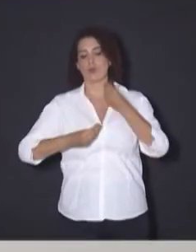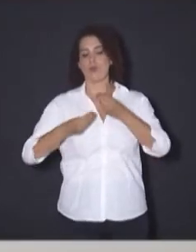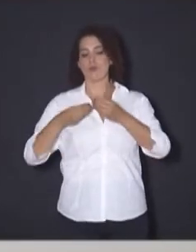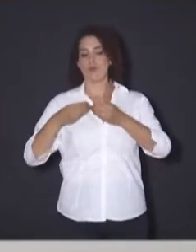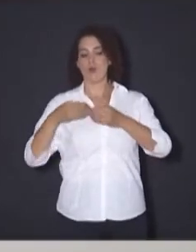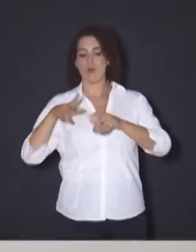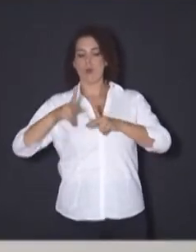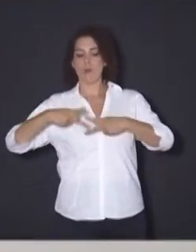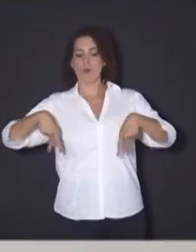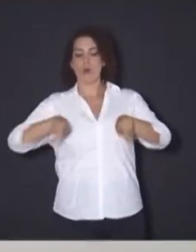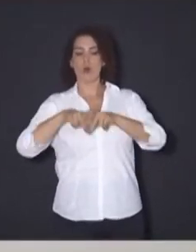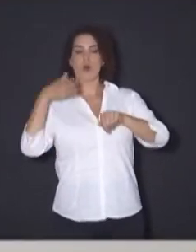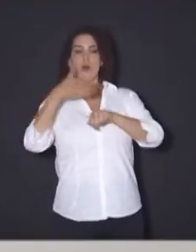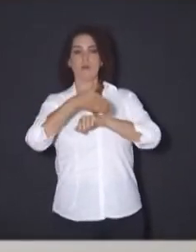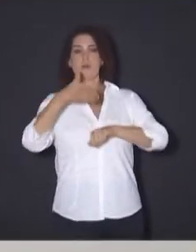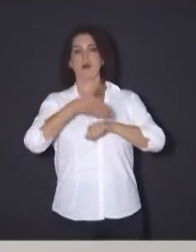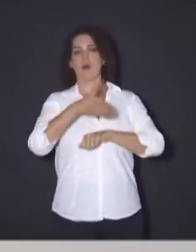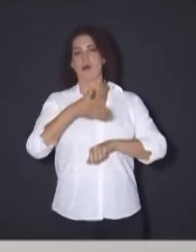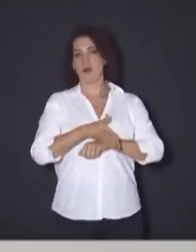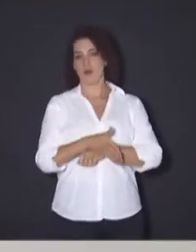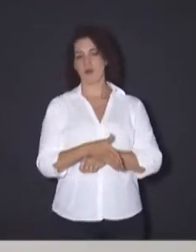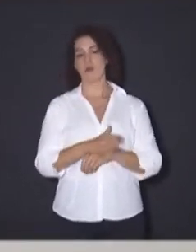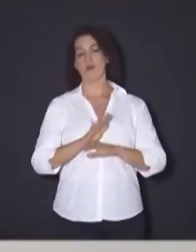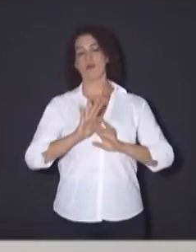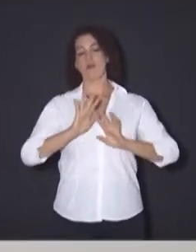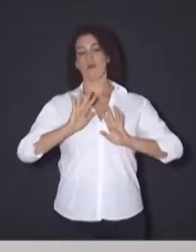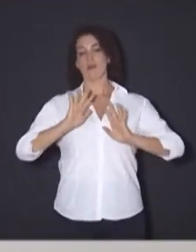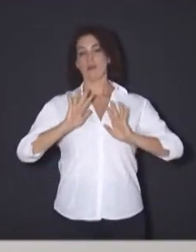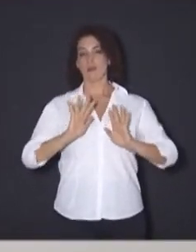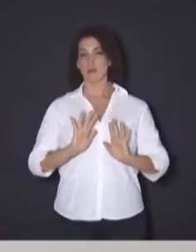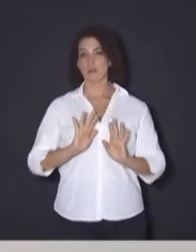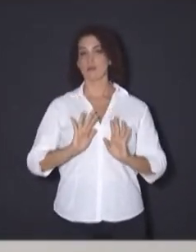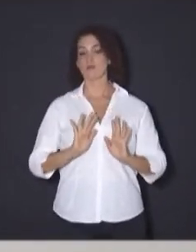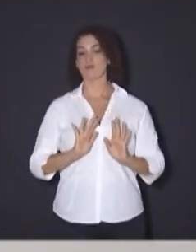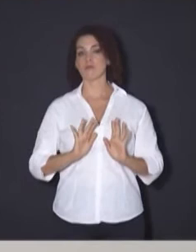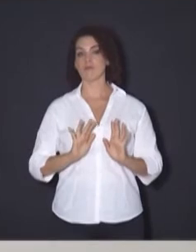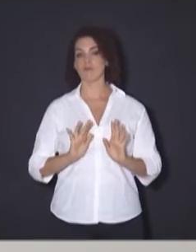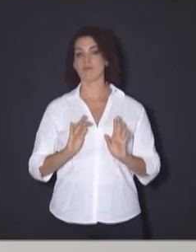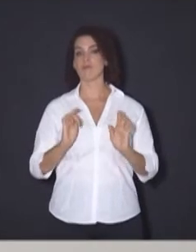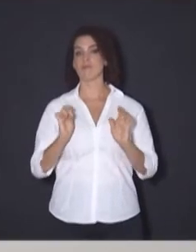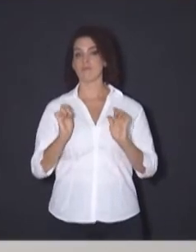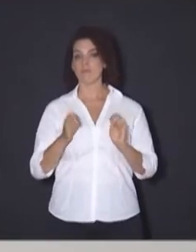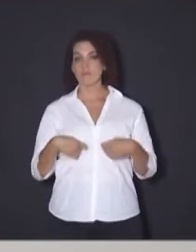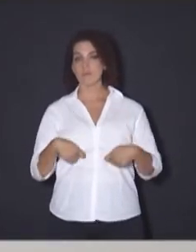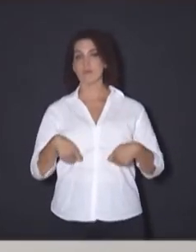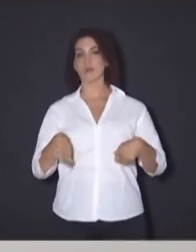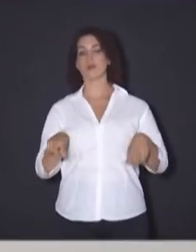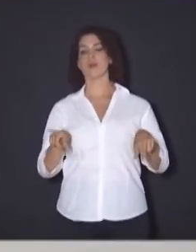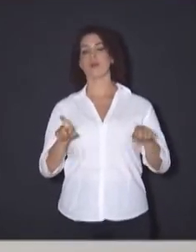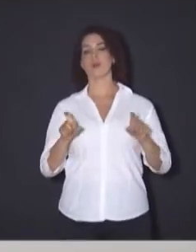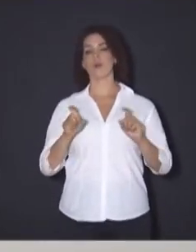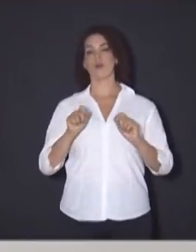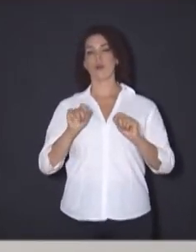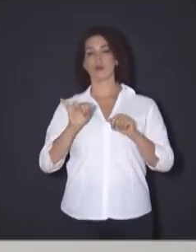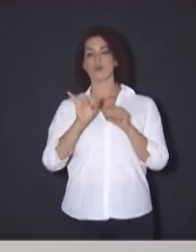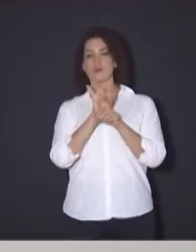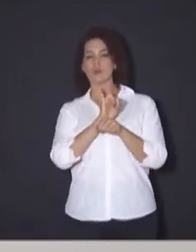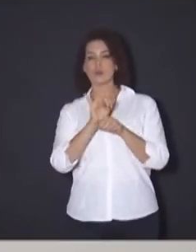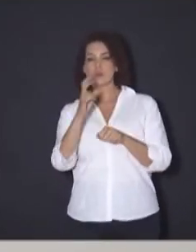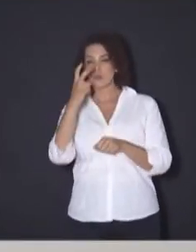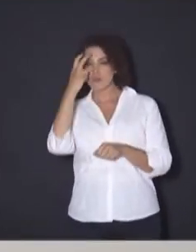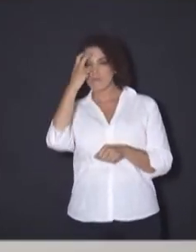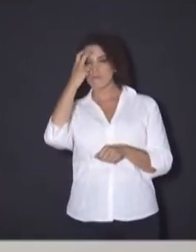e aí cabe exatamente de forma inteligente de